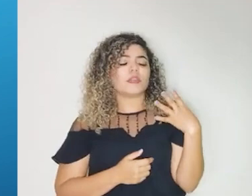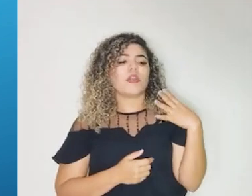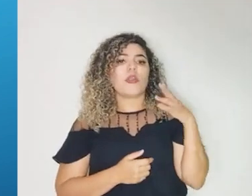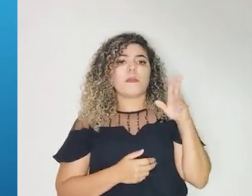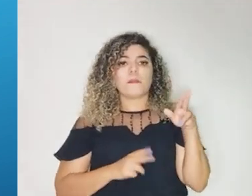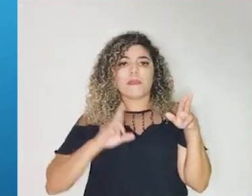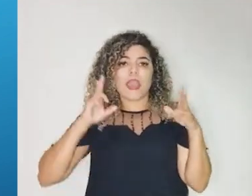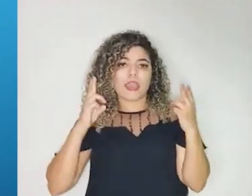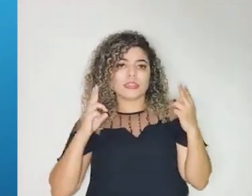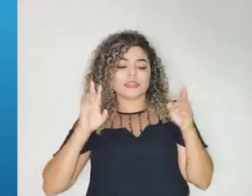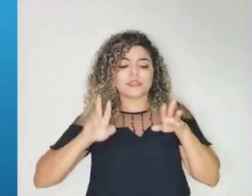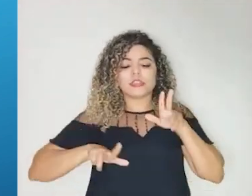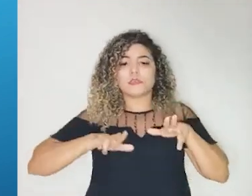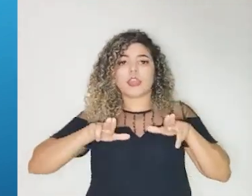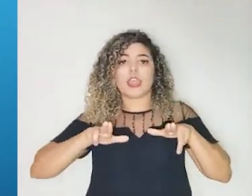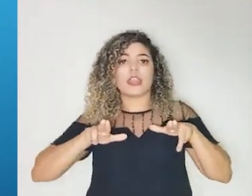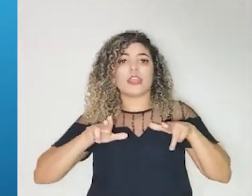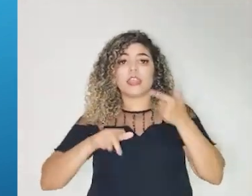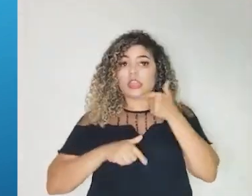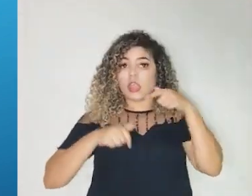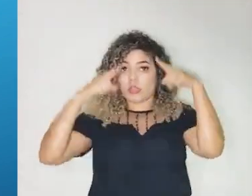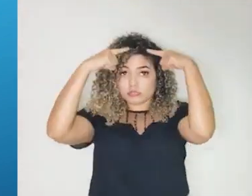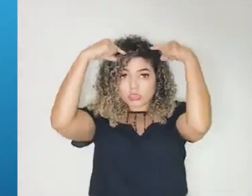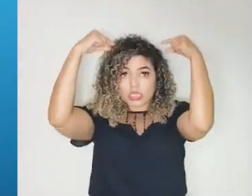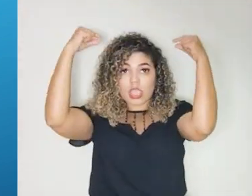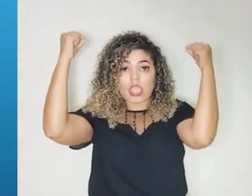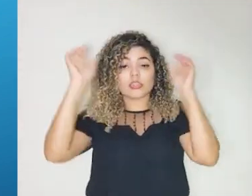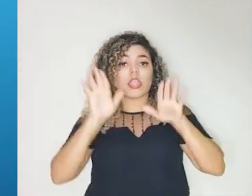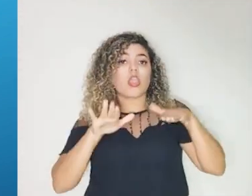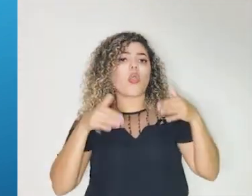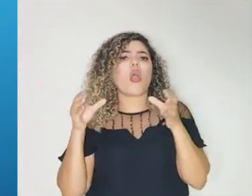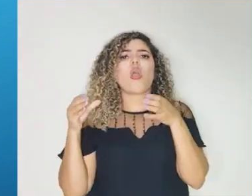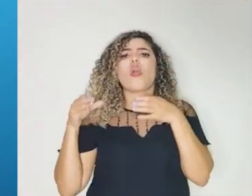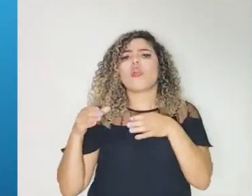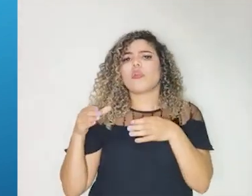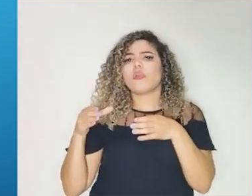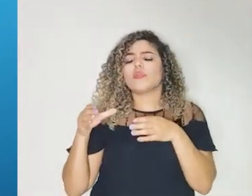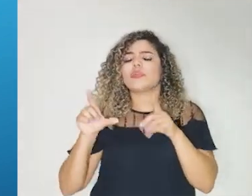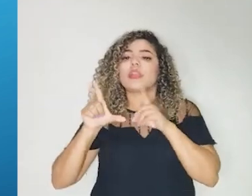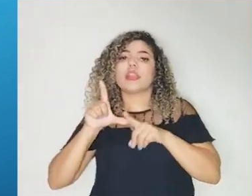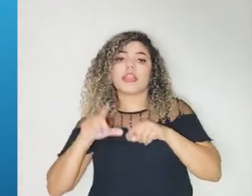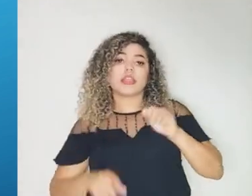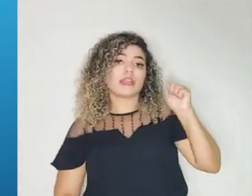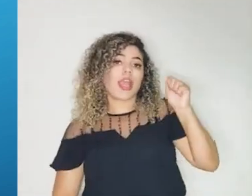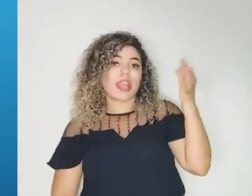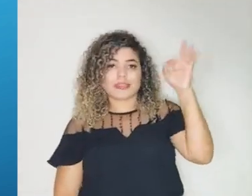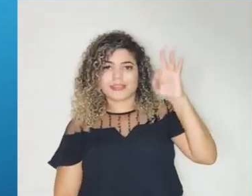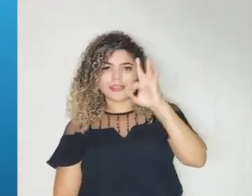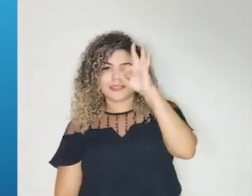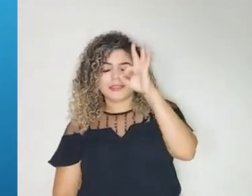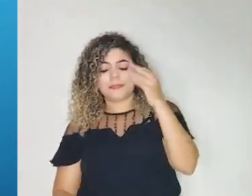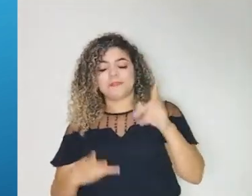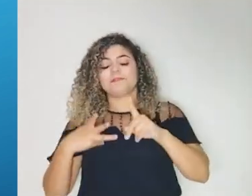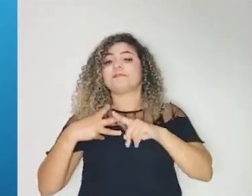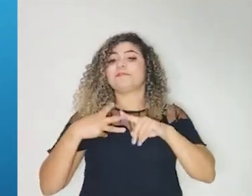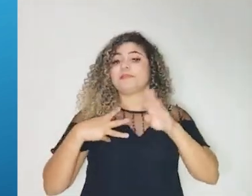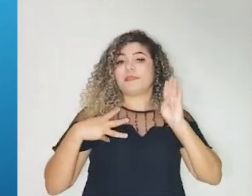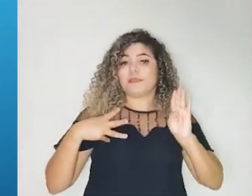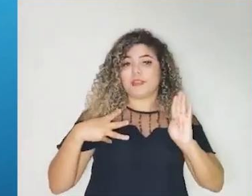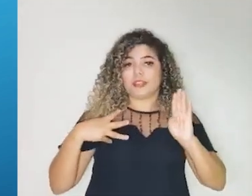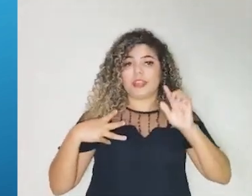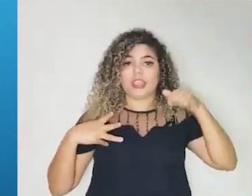desenvolvimento direto e ausência de antena, pertence ao grupo dos... Letra A, insetos. Letra